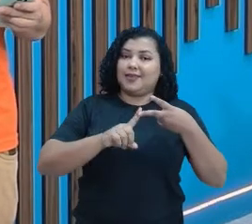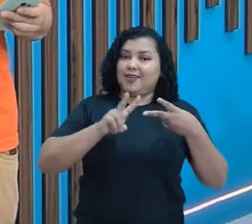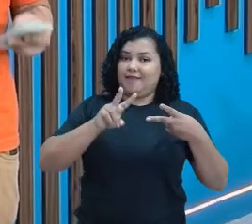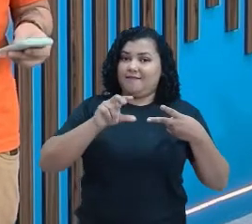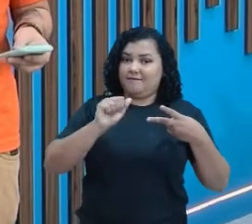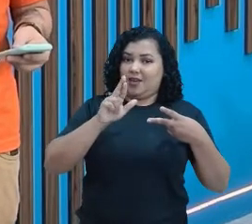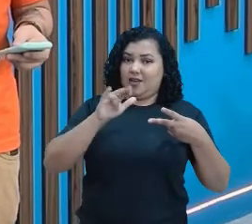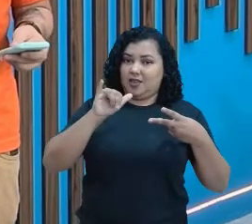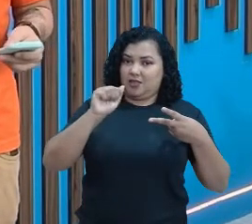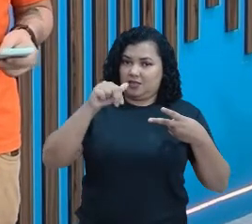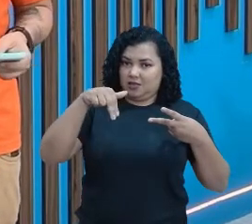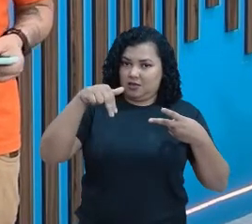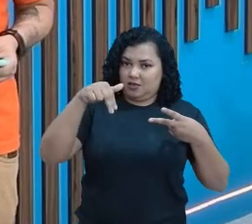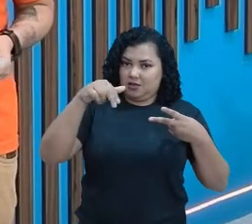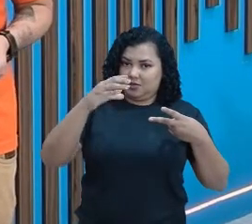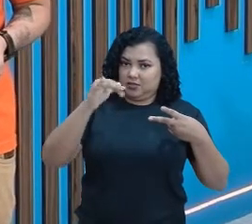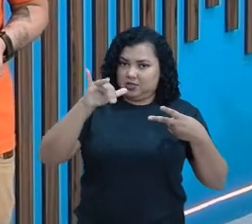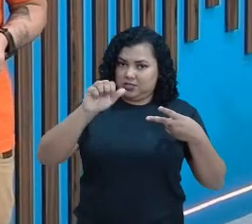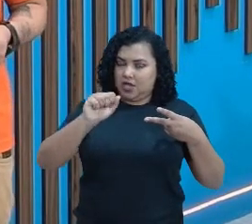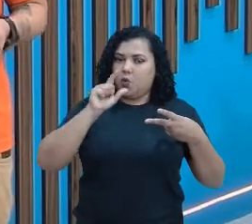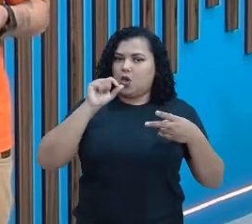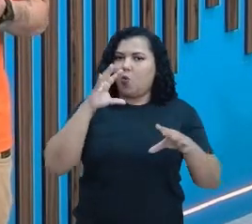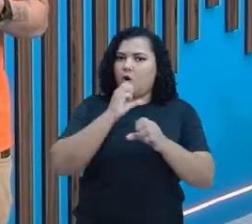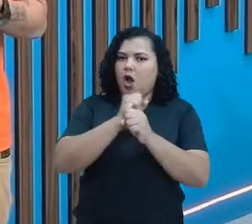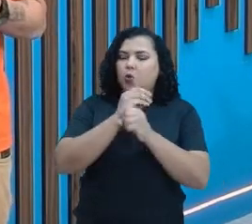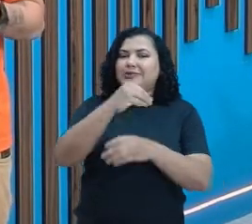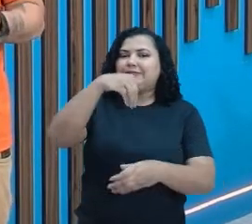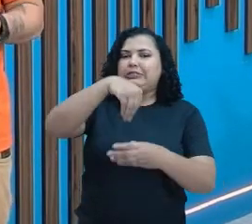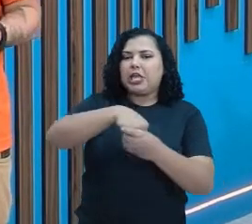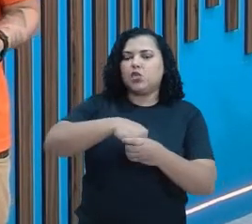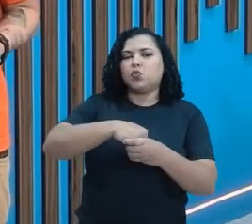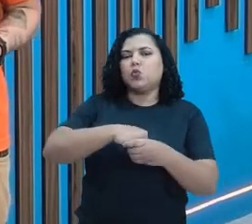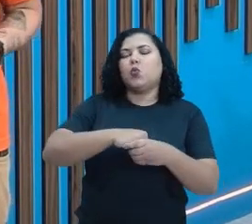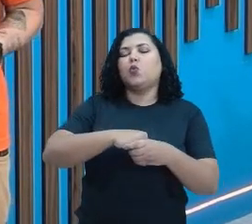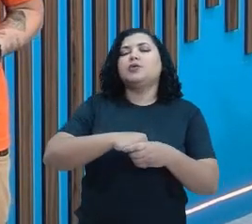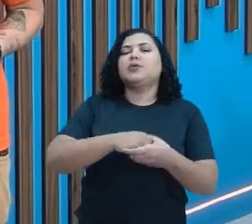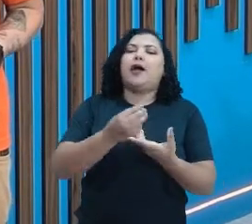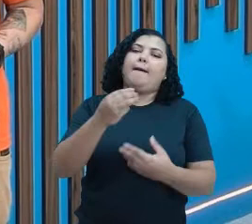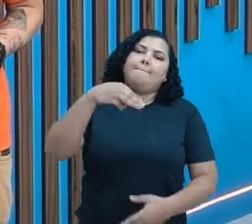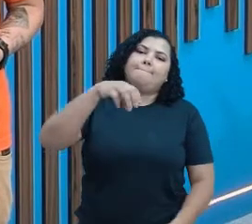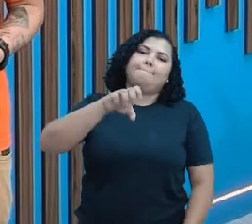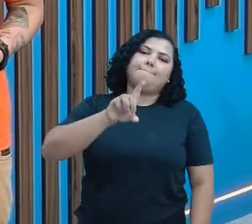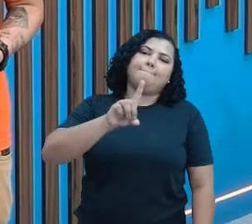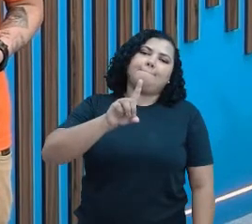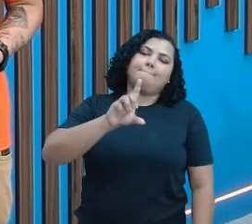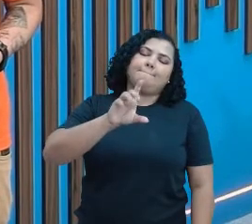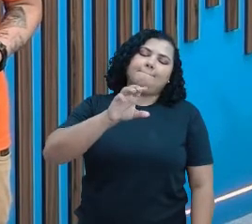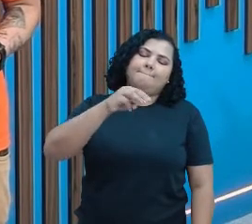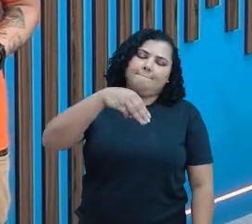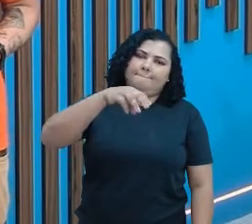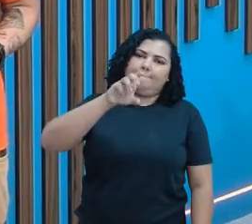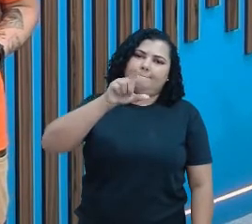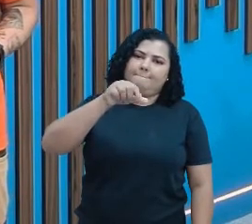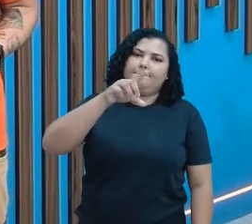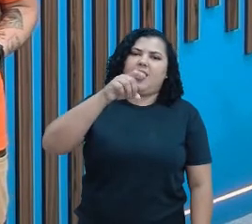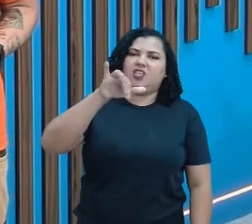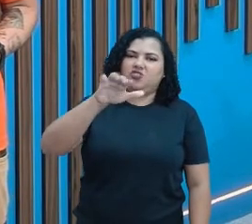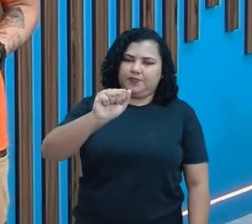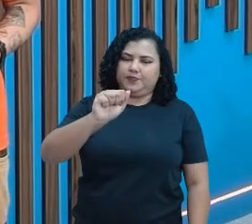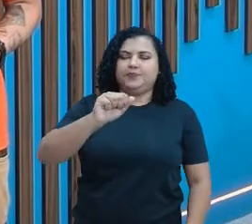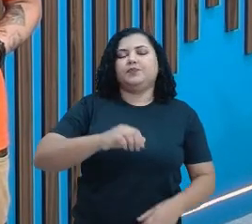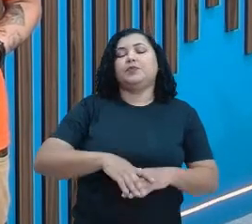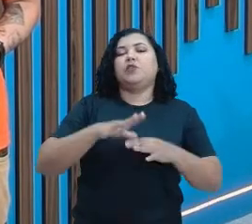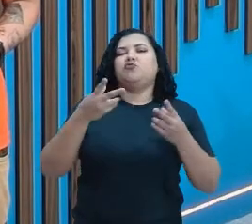da média. Então, o que a gente vai fazer no cálculo da variância é observar a diferença do valor